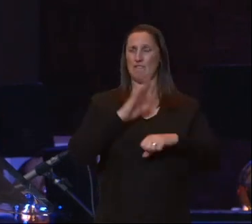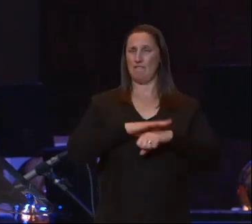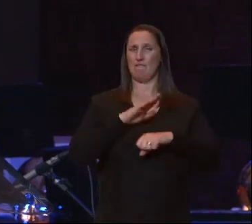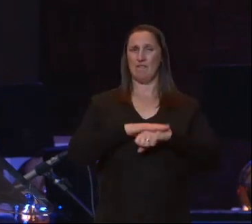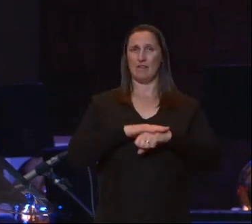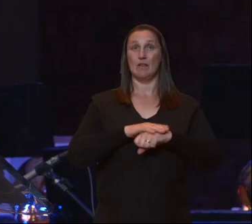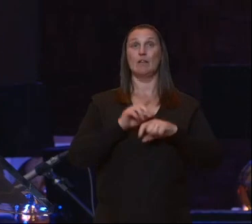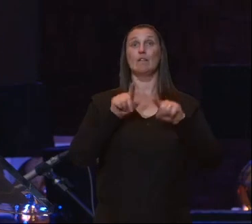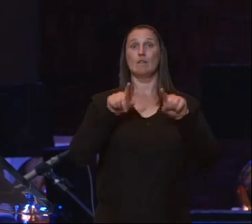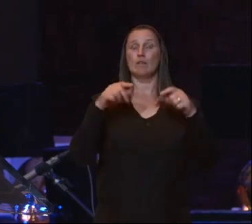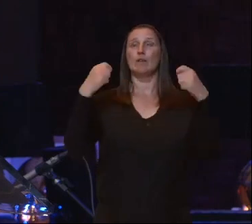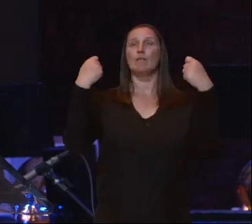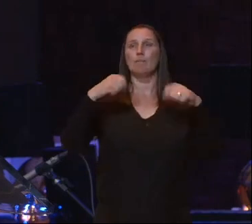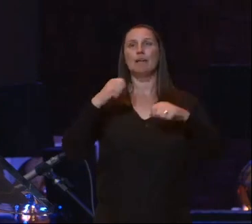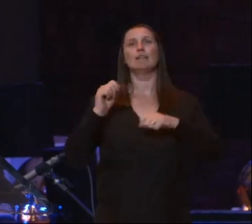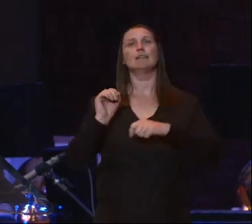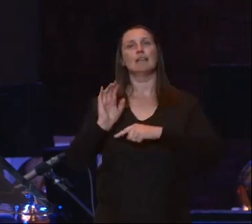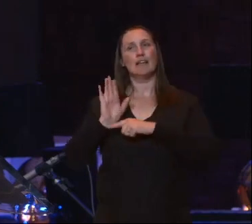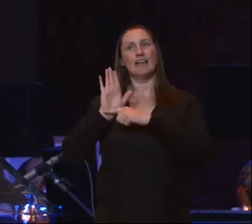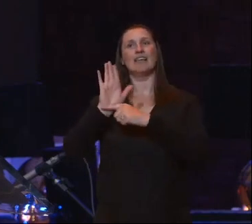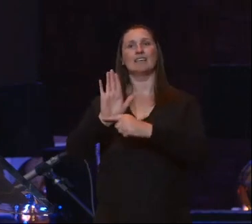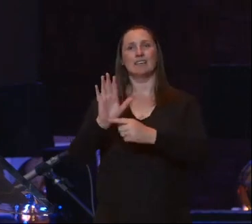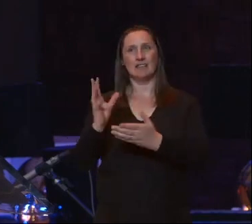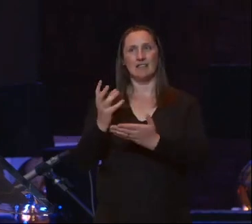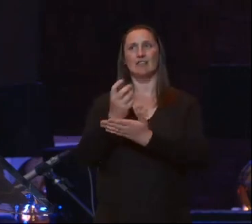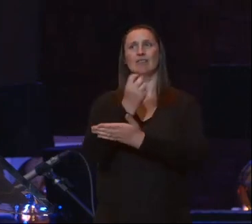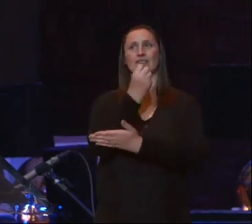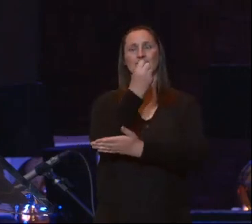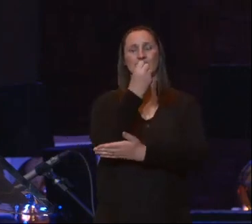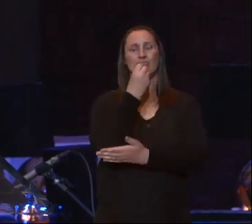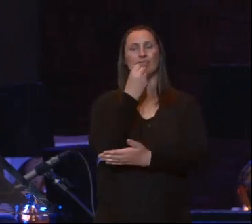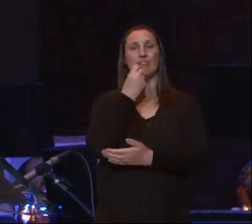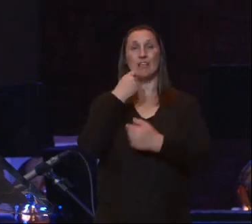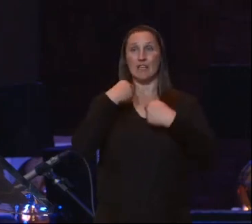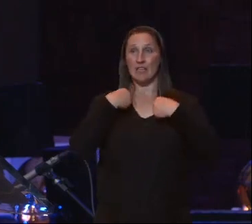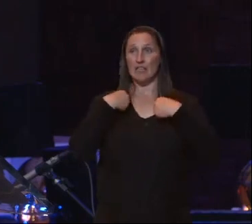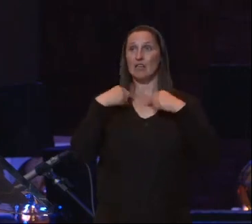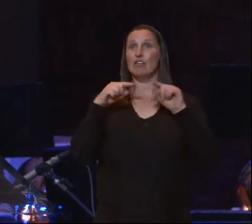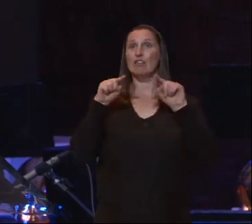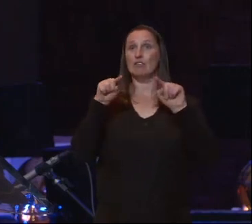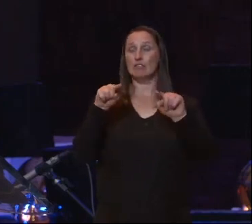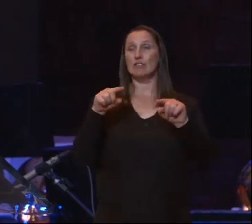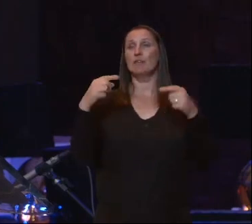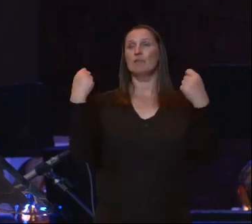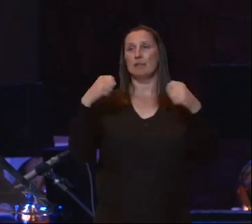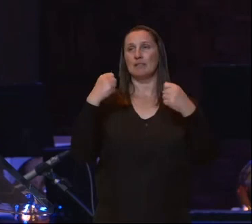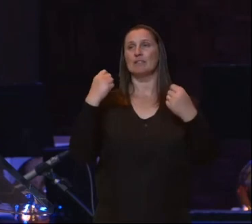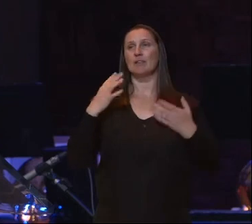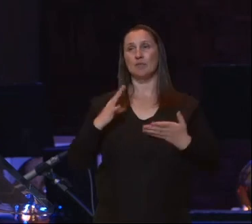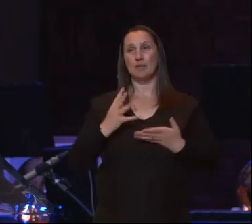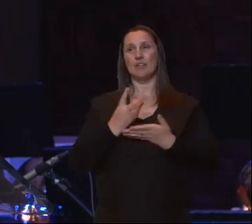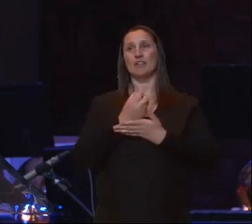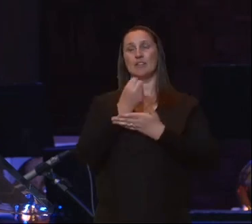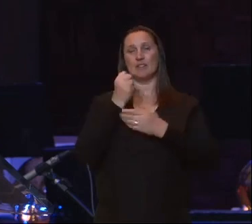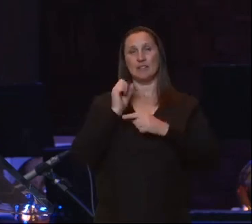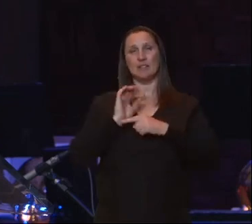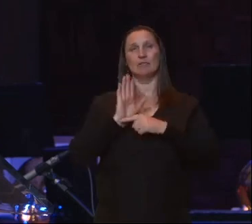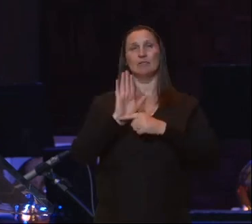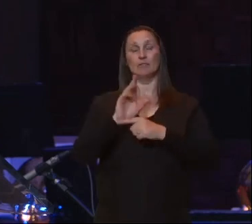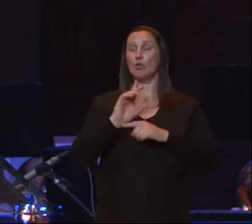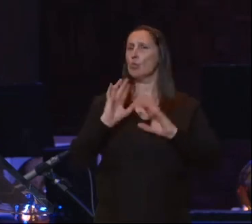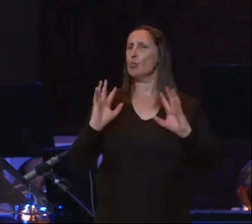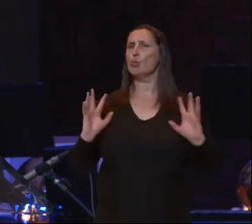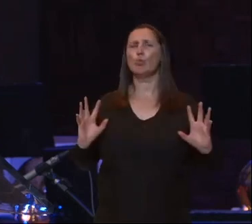Você precisa de um resgatador. Eu e você, nós precisamos de um resgatador. Todos